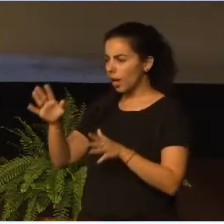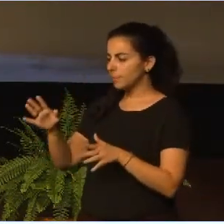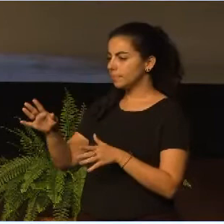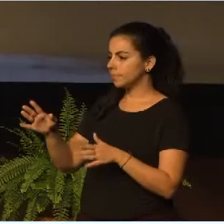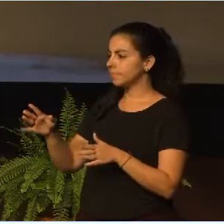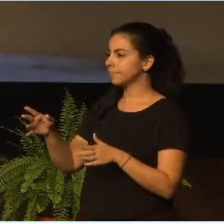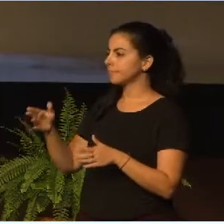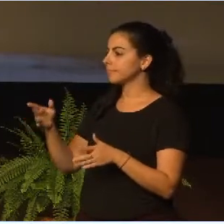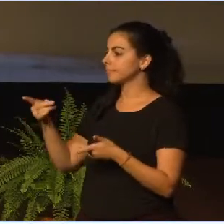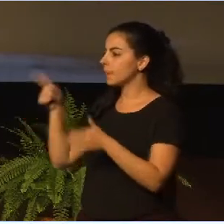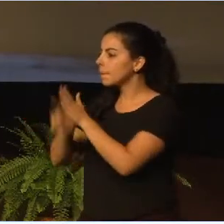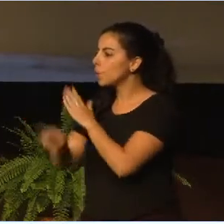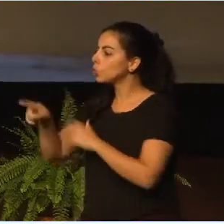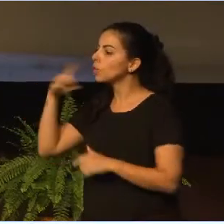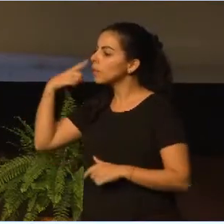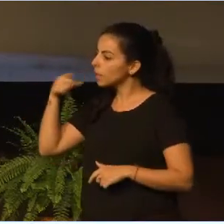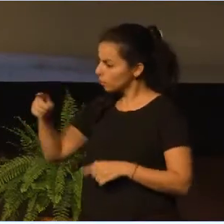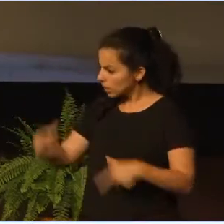deputado de um valor que ele gastou?